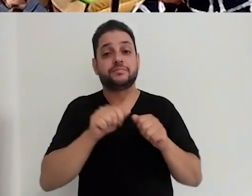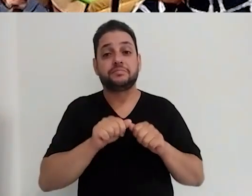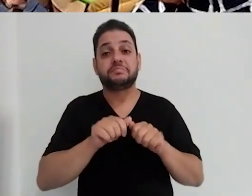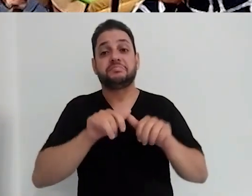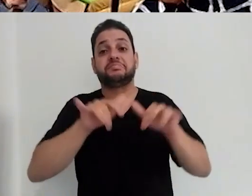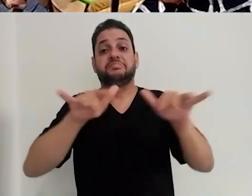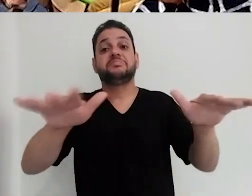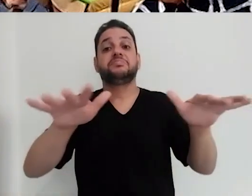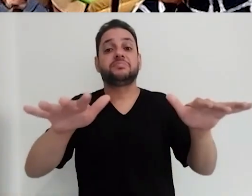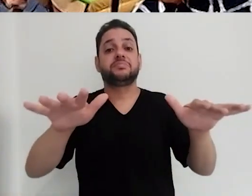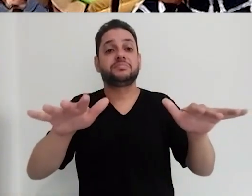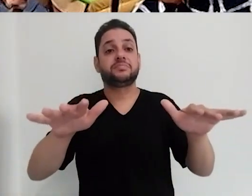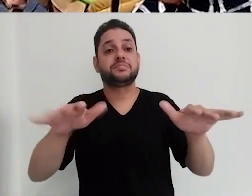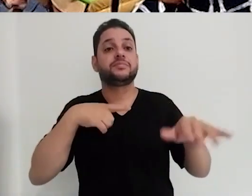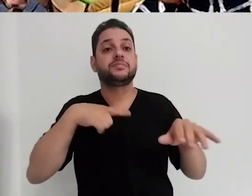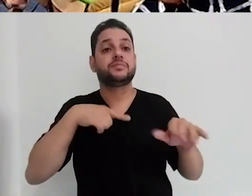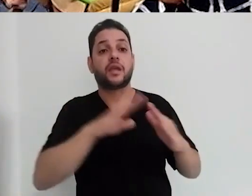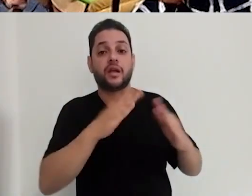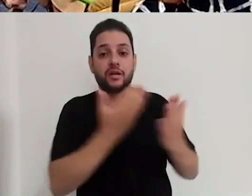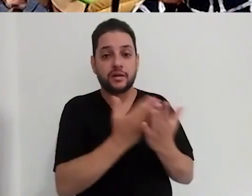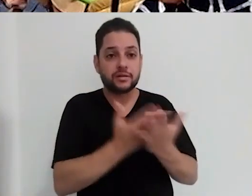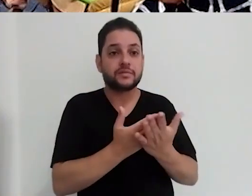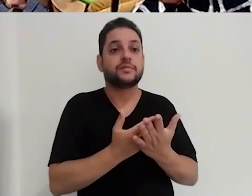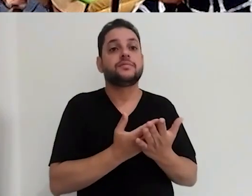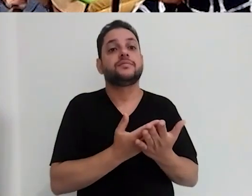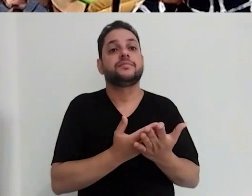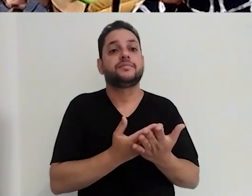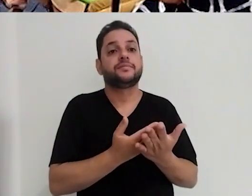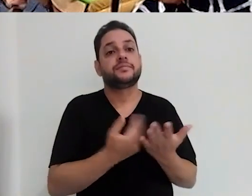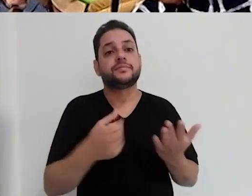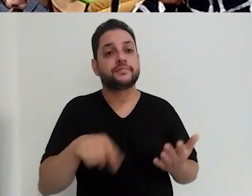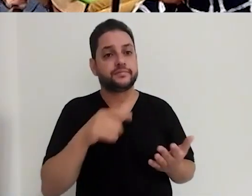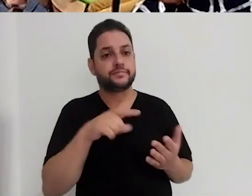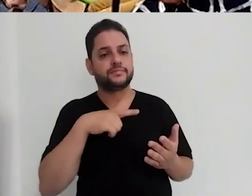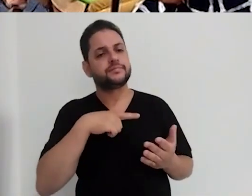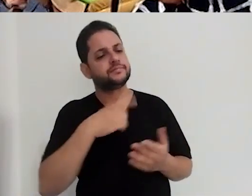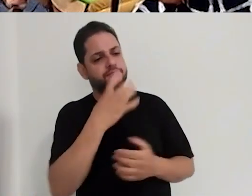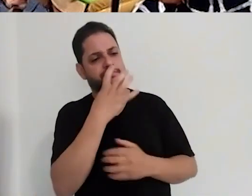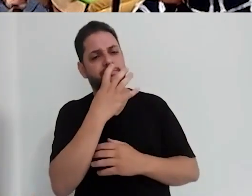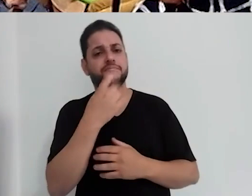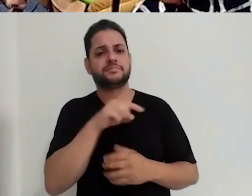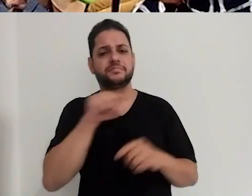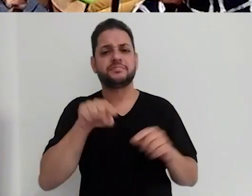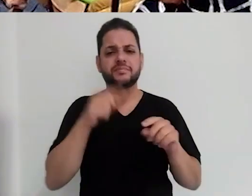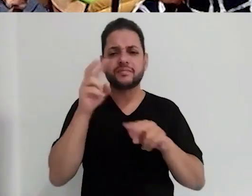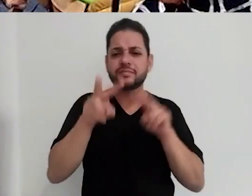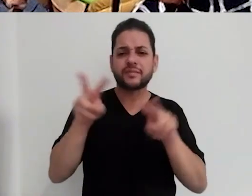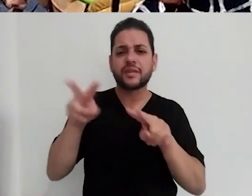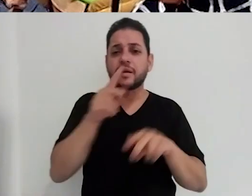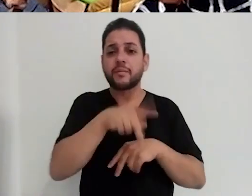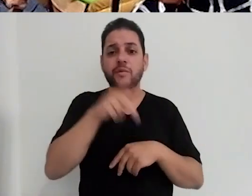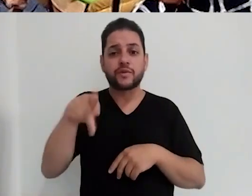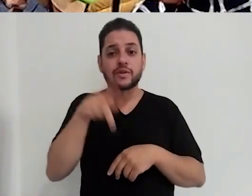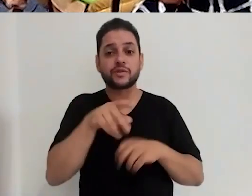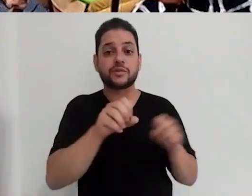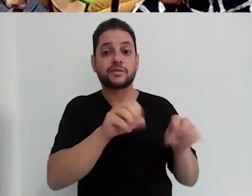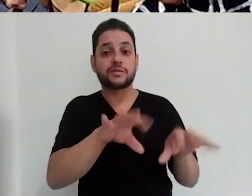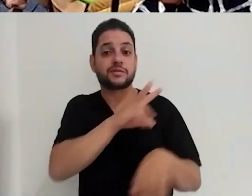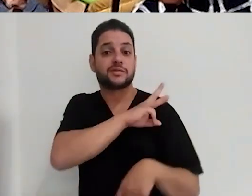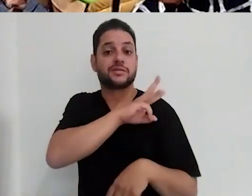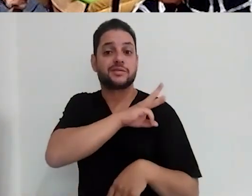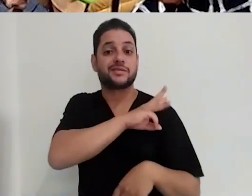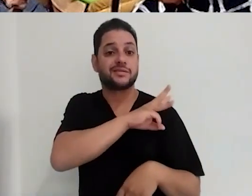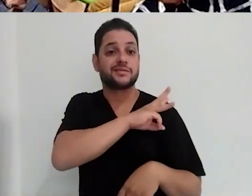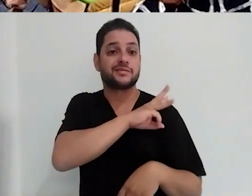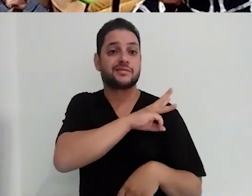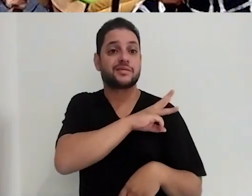sentido, sabe? Inclusive nas escolas, que foi uma coisa muito interessante, sabe, de você ver professores de ensino médio, não,